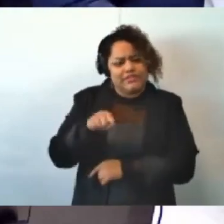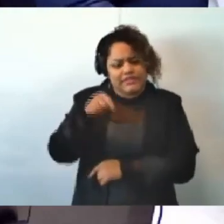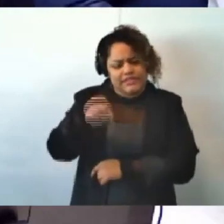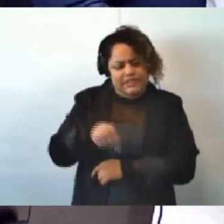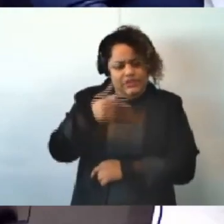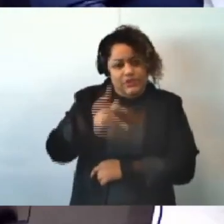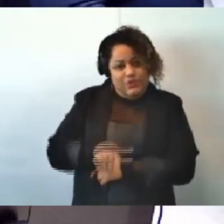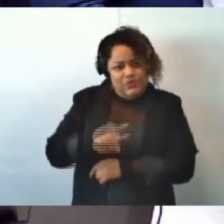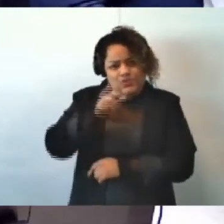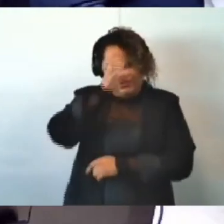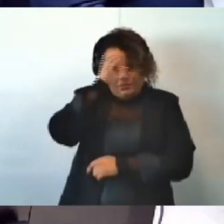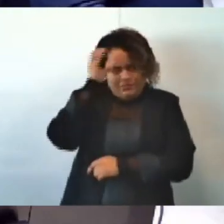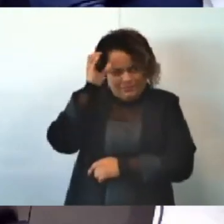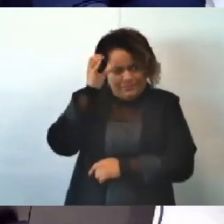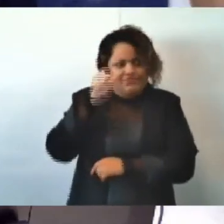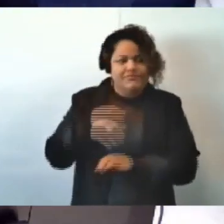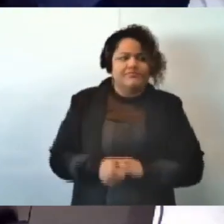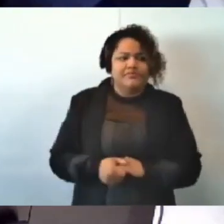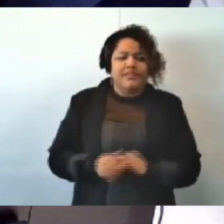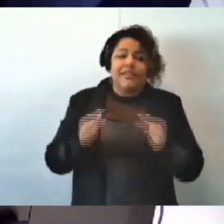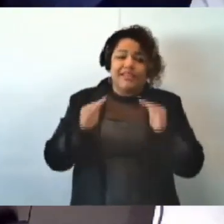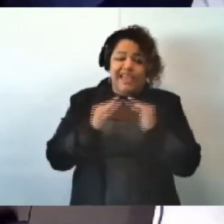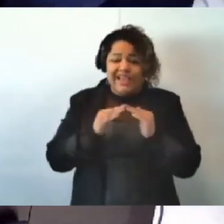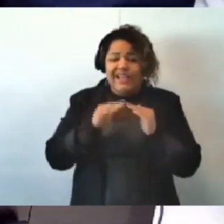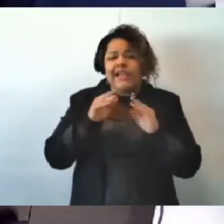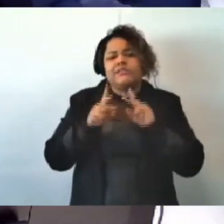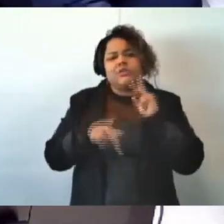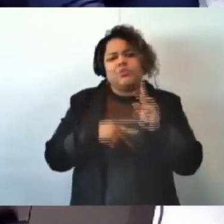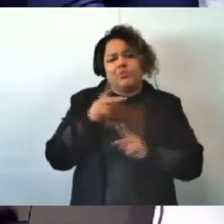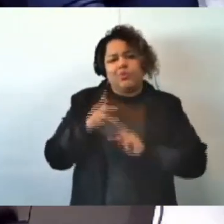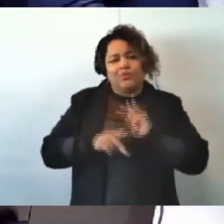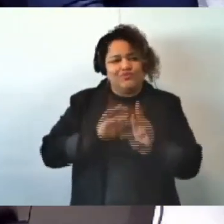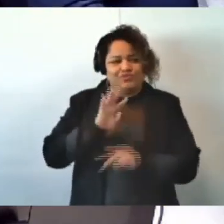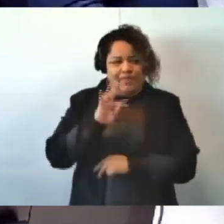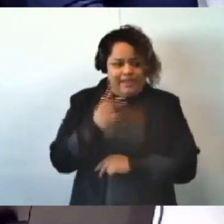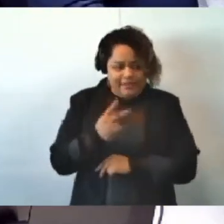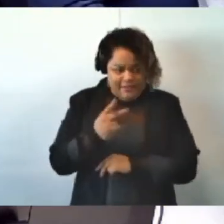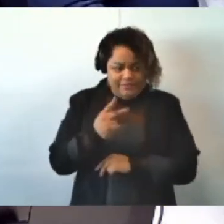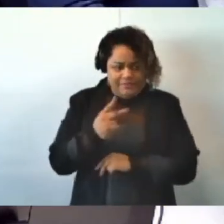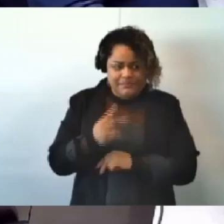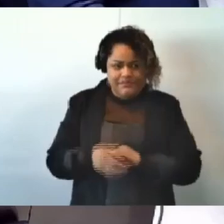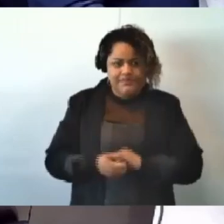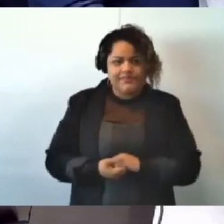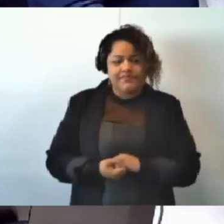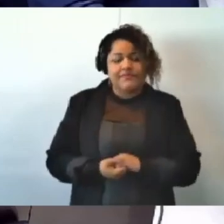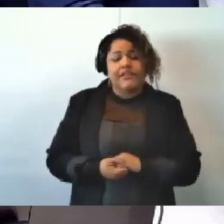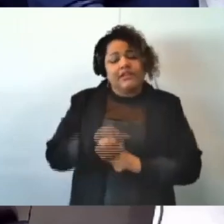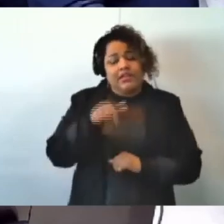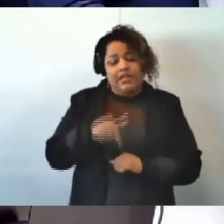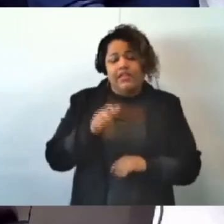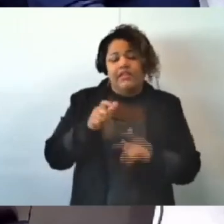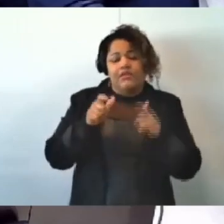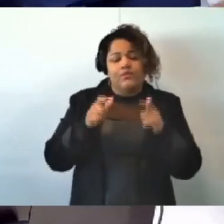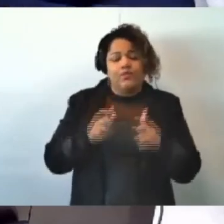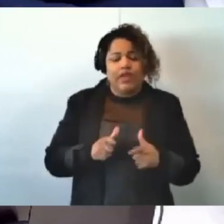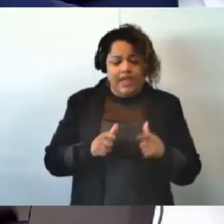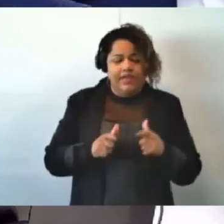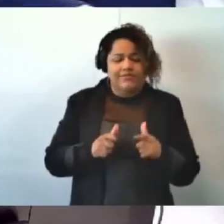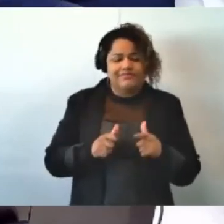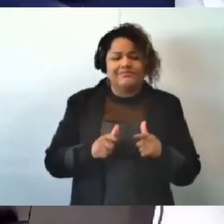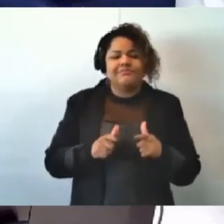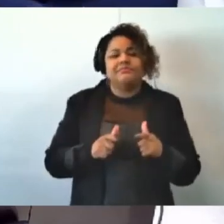Casa Legislativa, Casa do Povo da cidade de Belo Horizonte. Aqui é o lugar onde nos